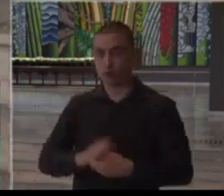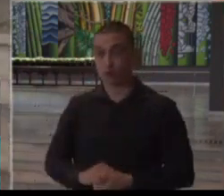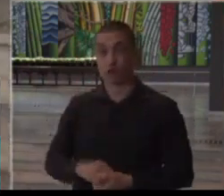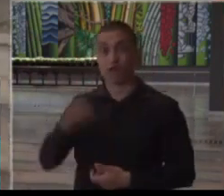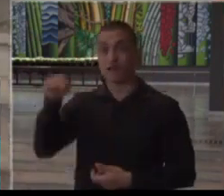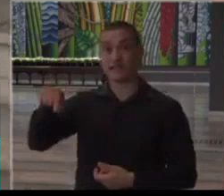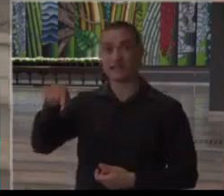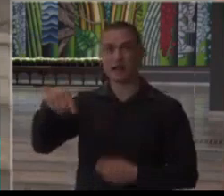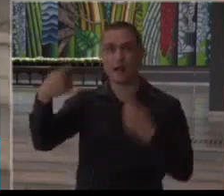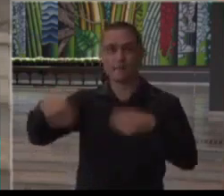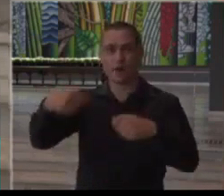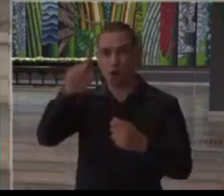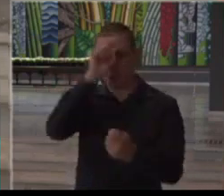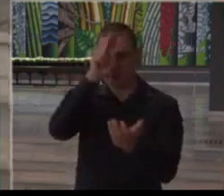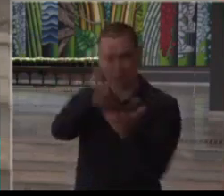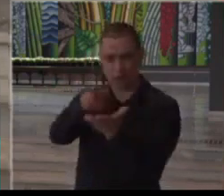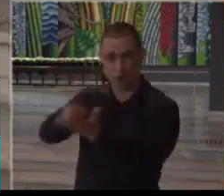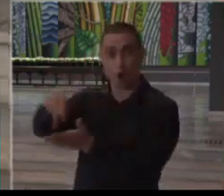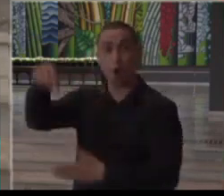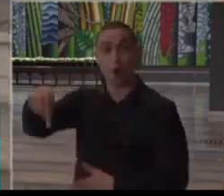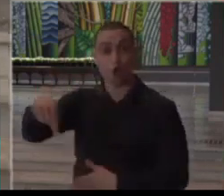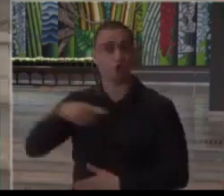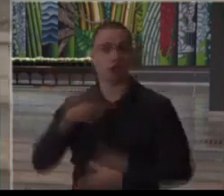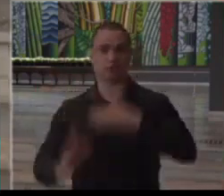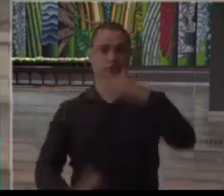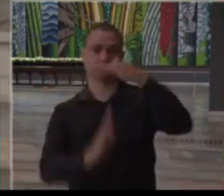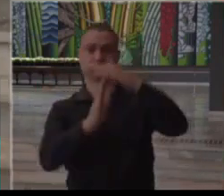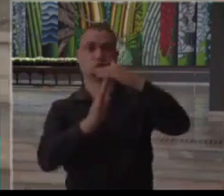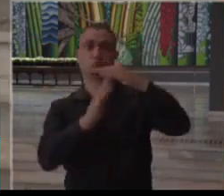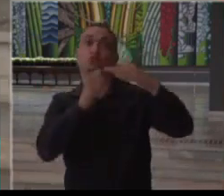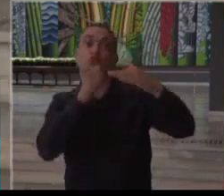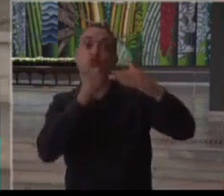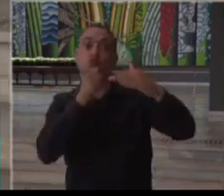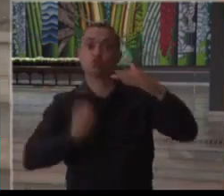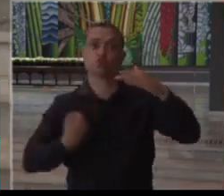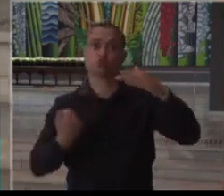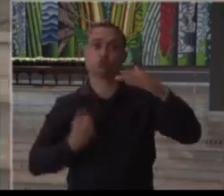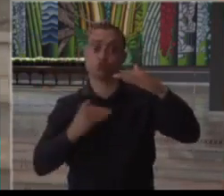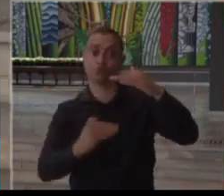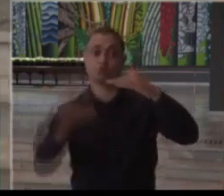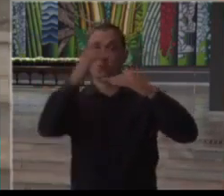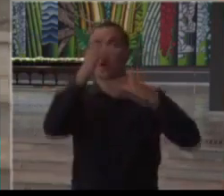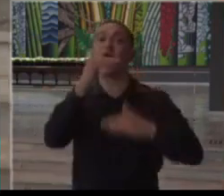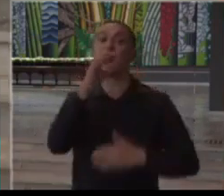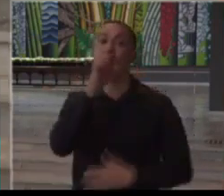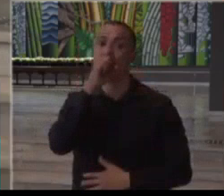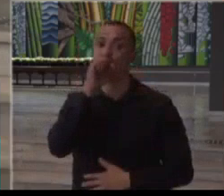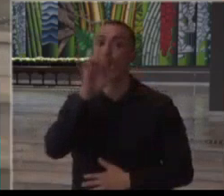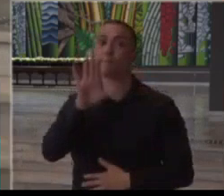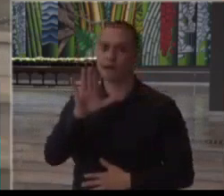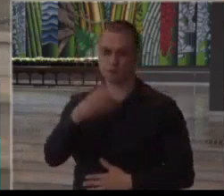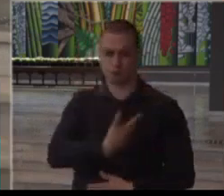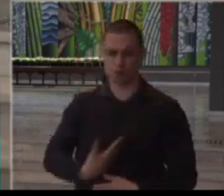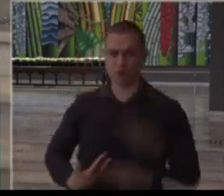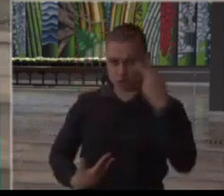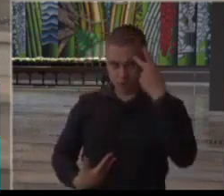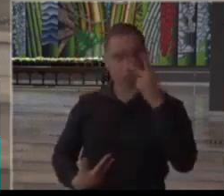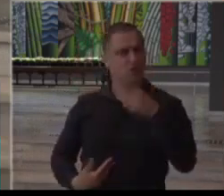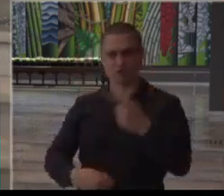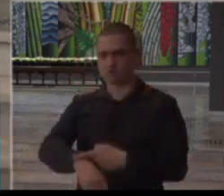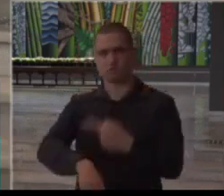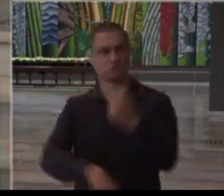né? A capacidade hospitalar colocada hoje não atingiu o índice que levaria a região para a fase laranja, mas o governo do estado